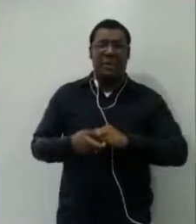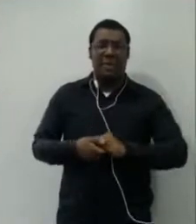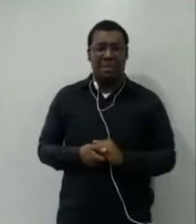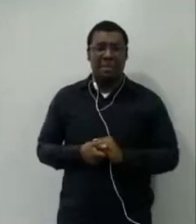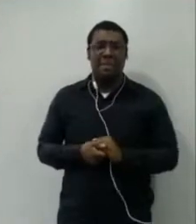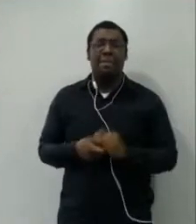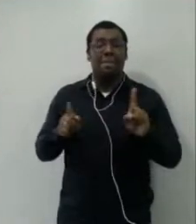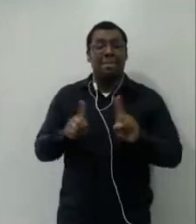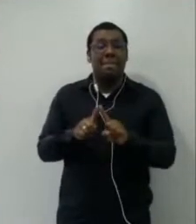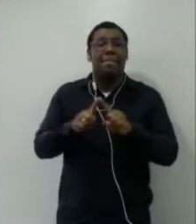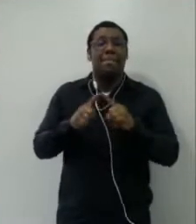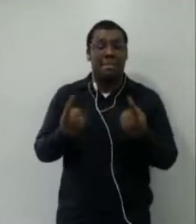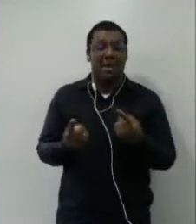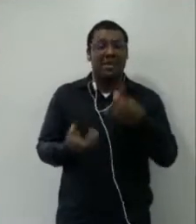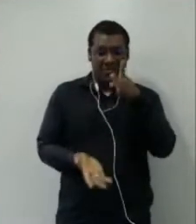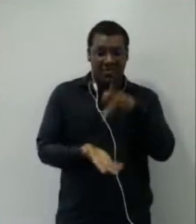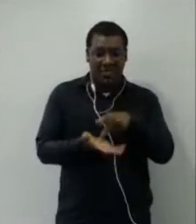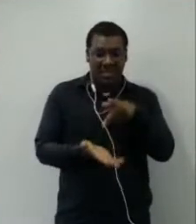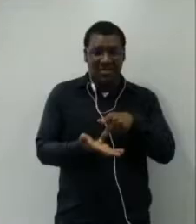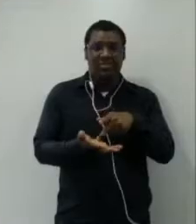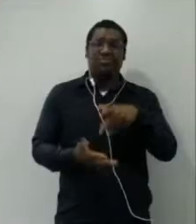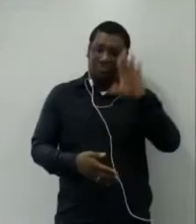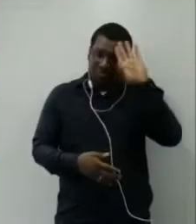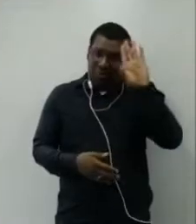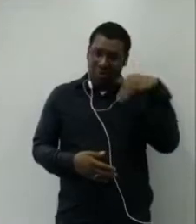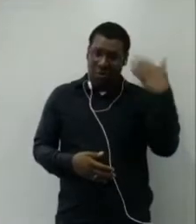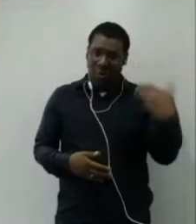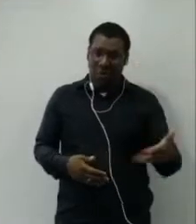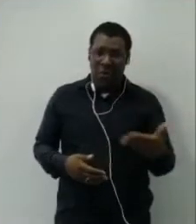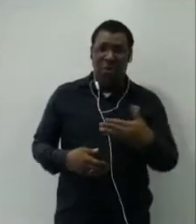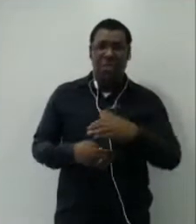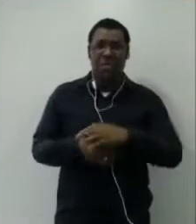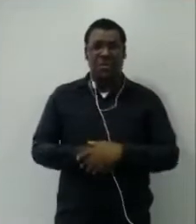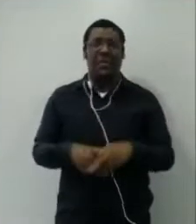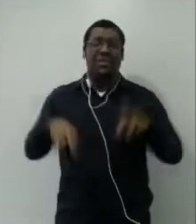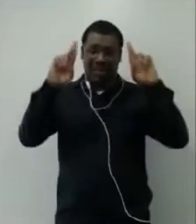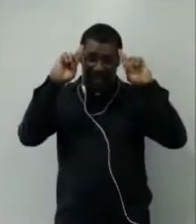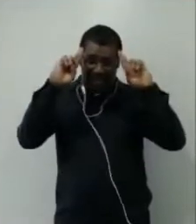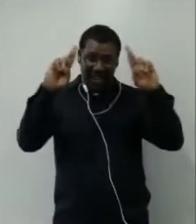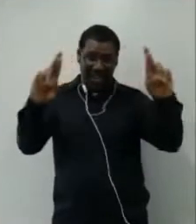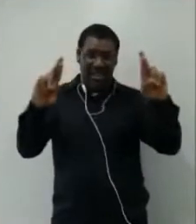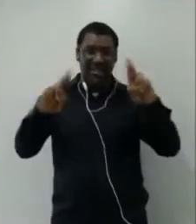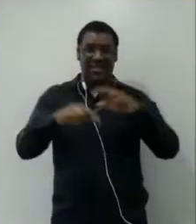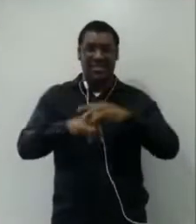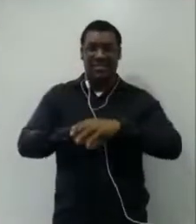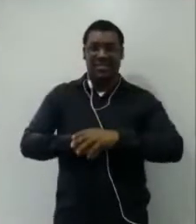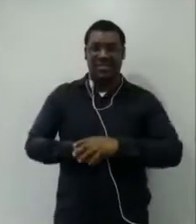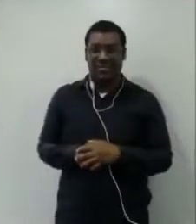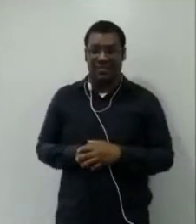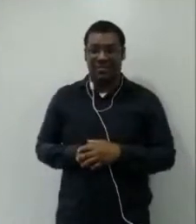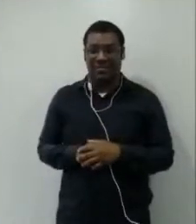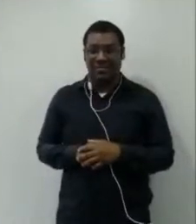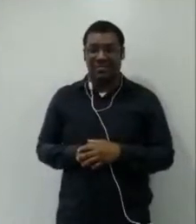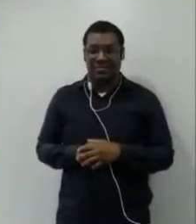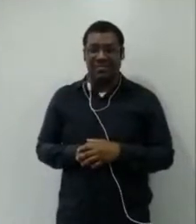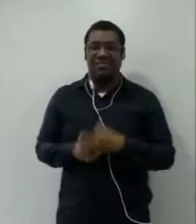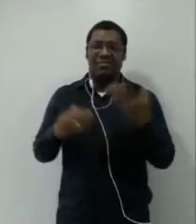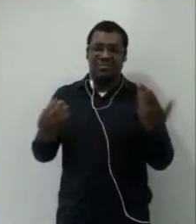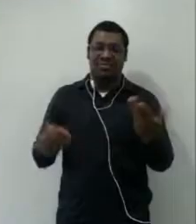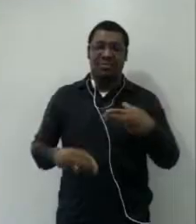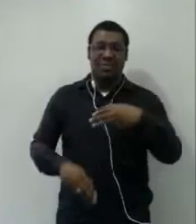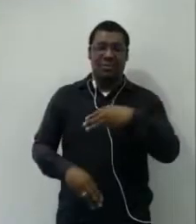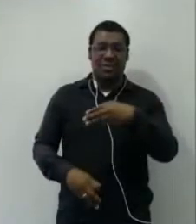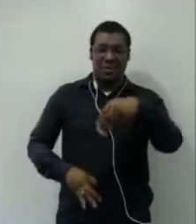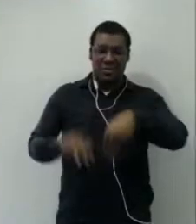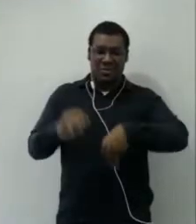exatamente uma homenagem e o respeito ao espírito inquebrantável do ministro Sanseverino,